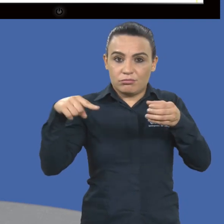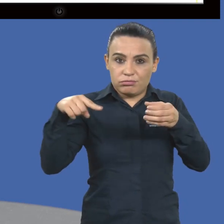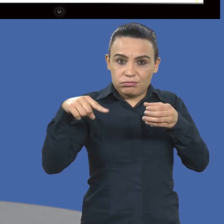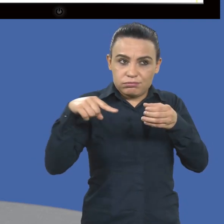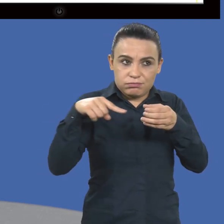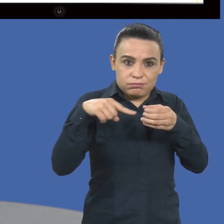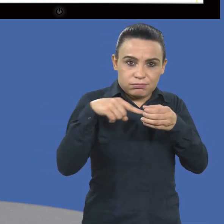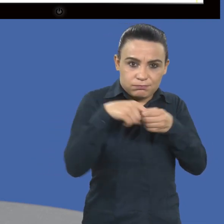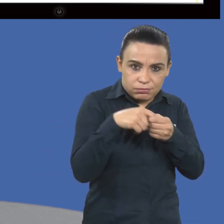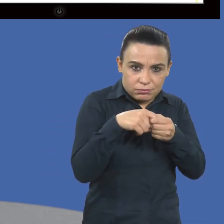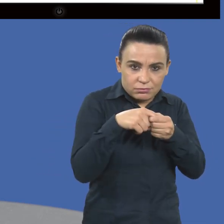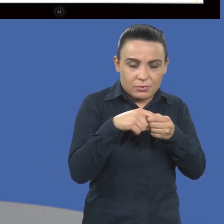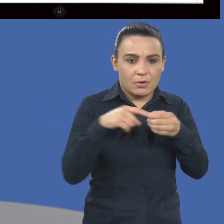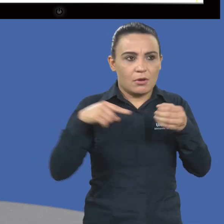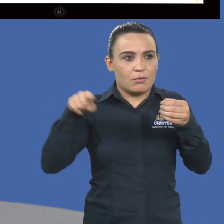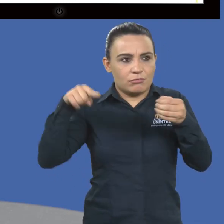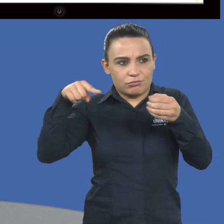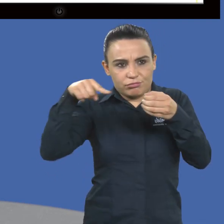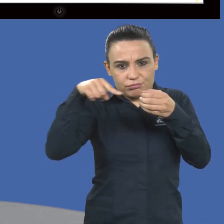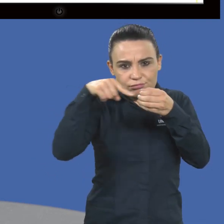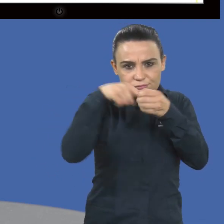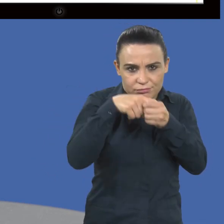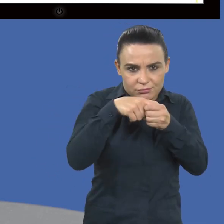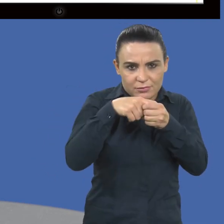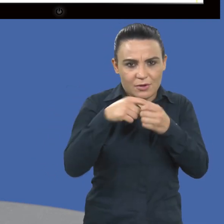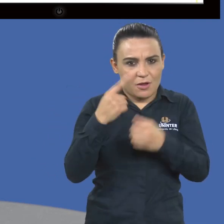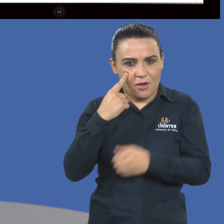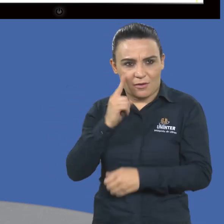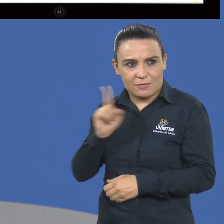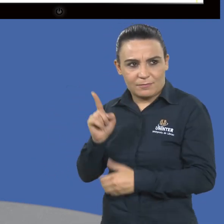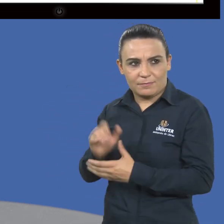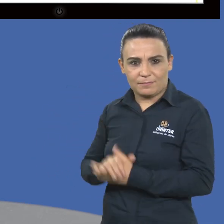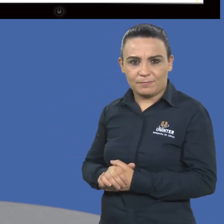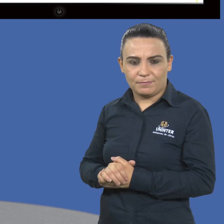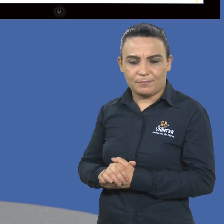for fertilizada por esse espermatozoide embaixo,